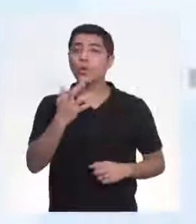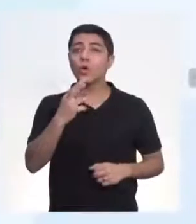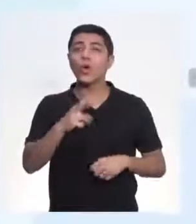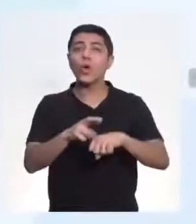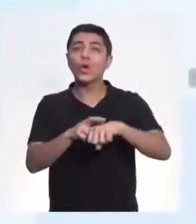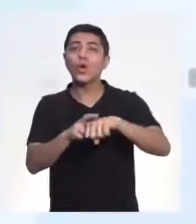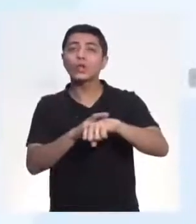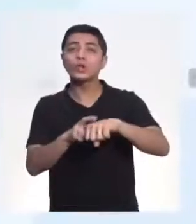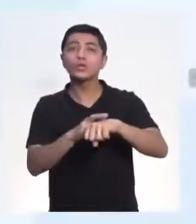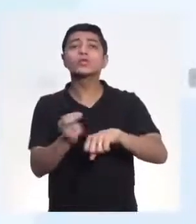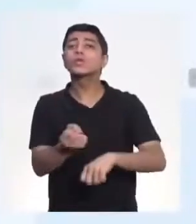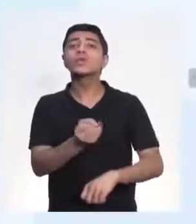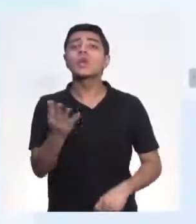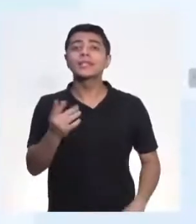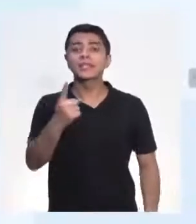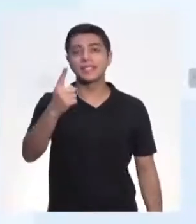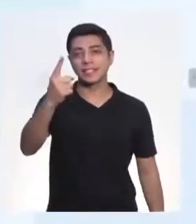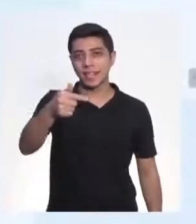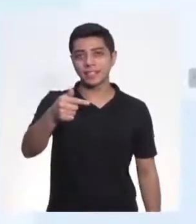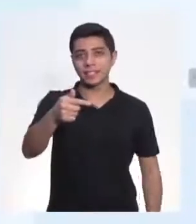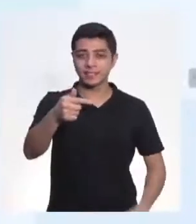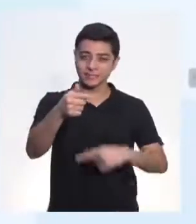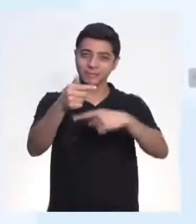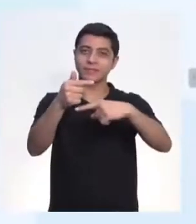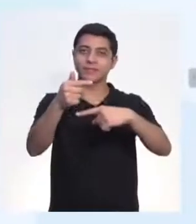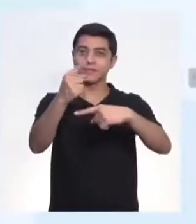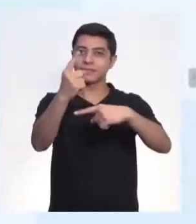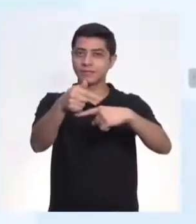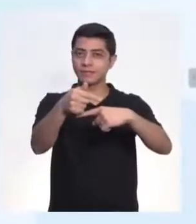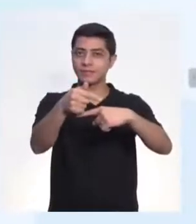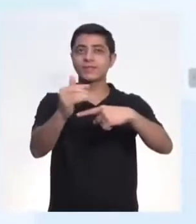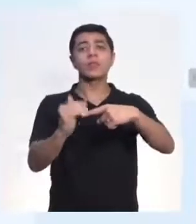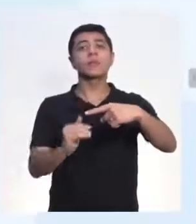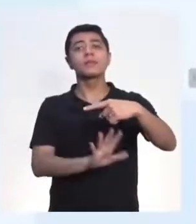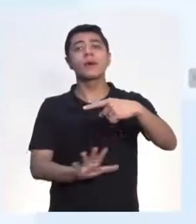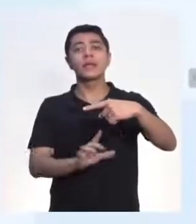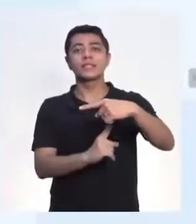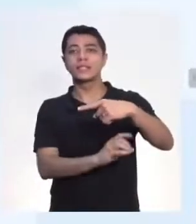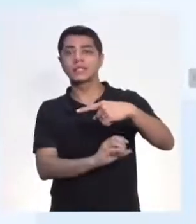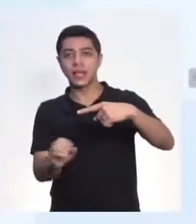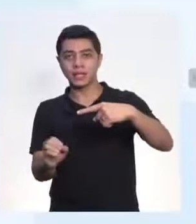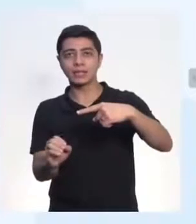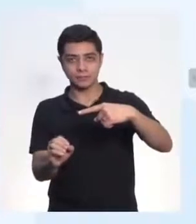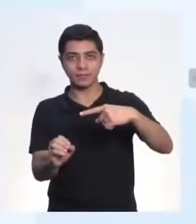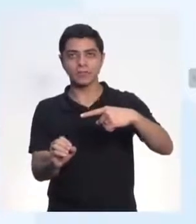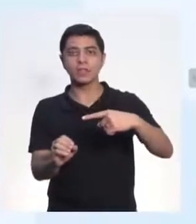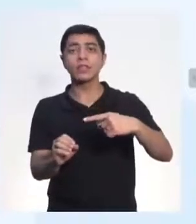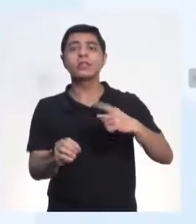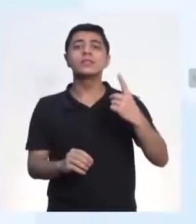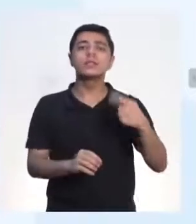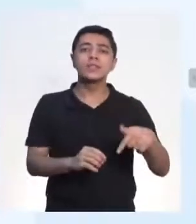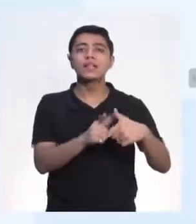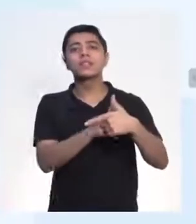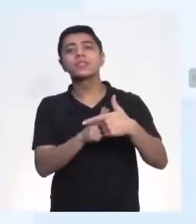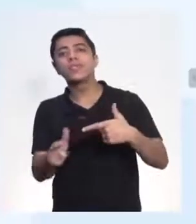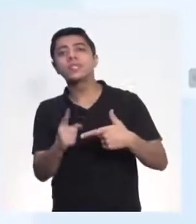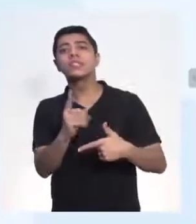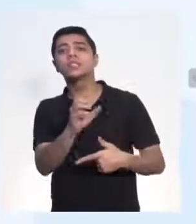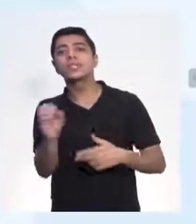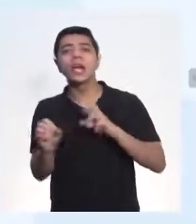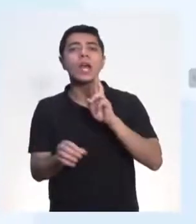dentre as 100 totais que nós tínhamos. Fazendo a divisão, 0,17, que são 17